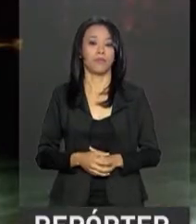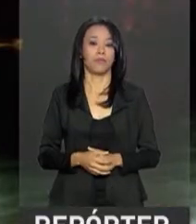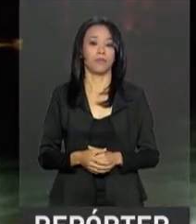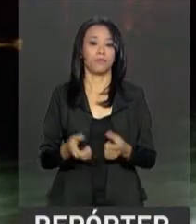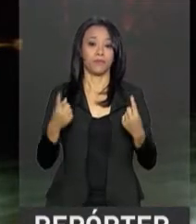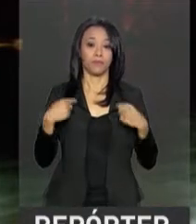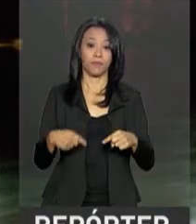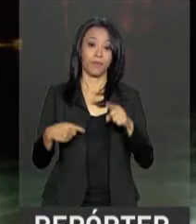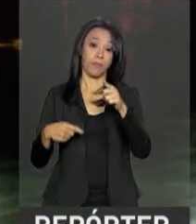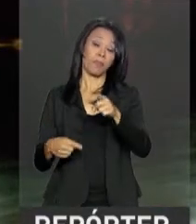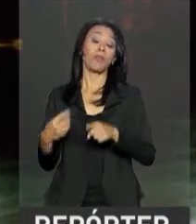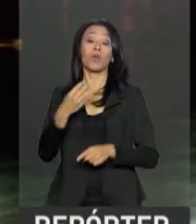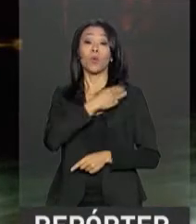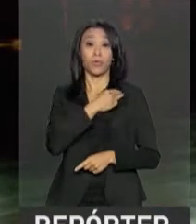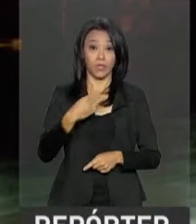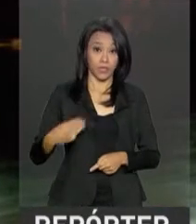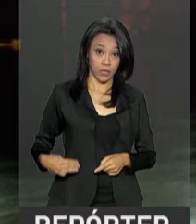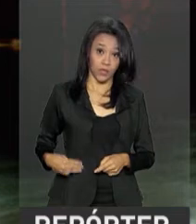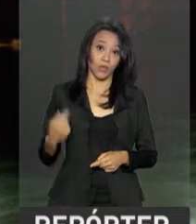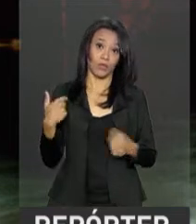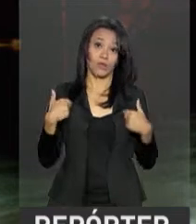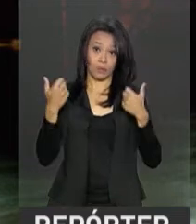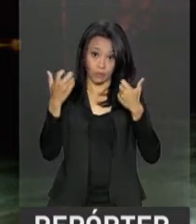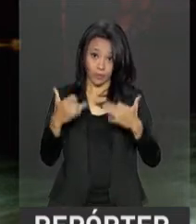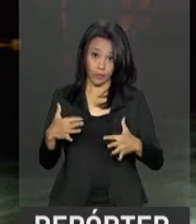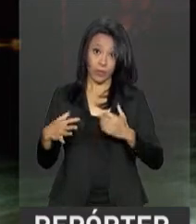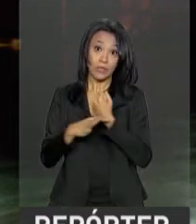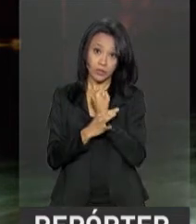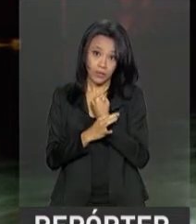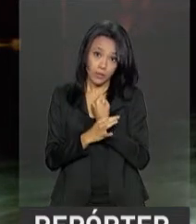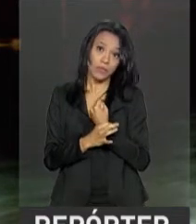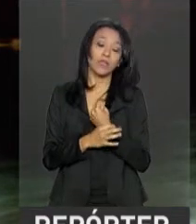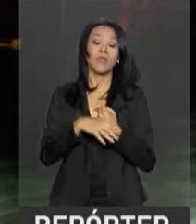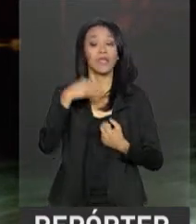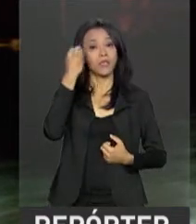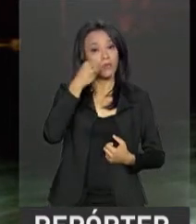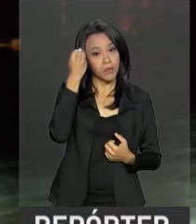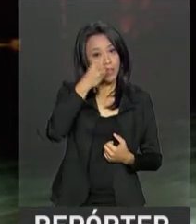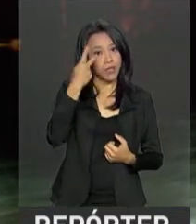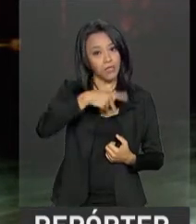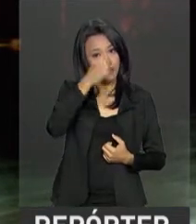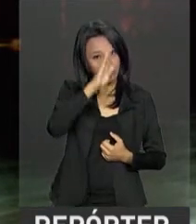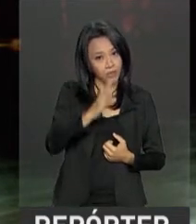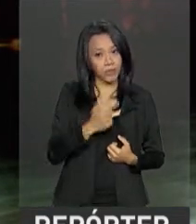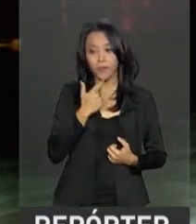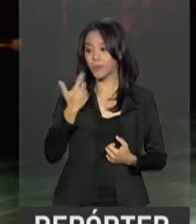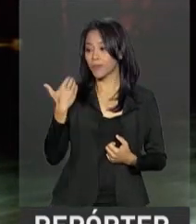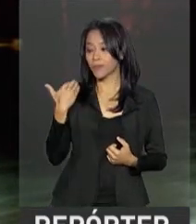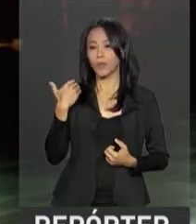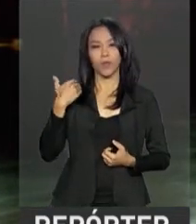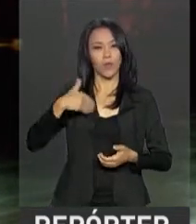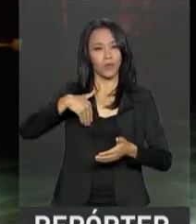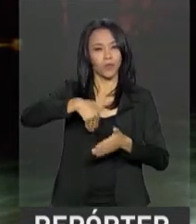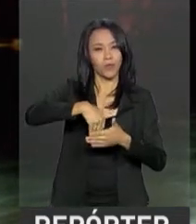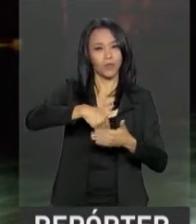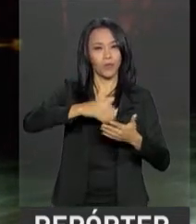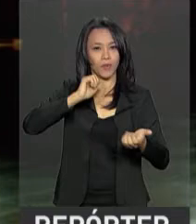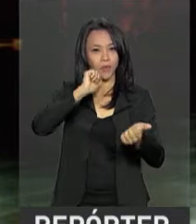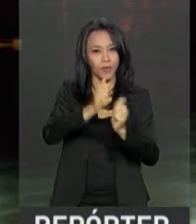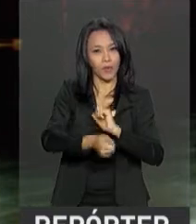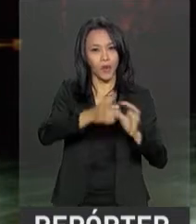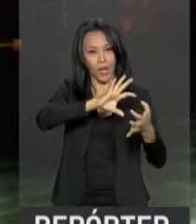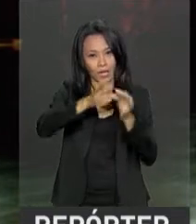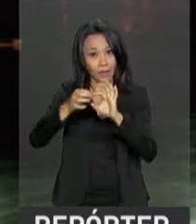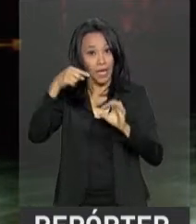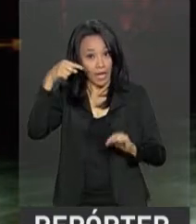ministro da segurança pública disse que a experiência brasileira recente com grandes eventos internacionais será